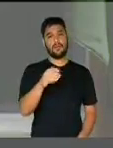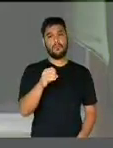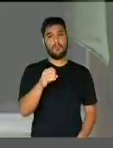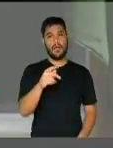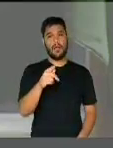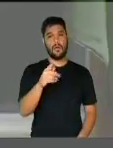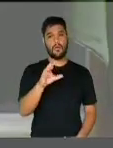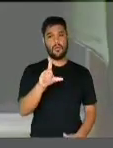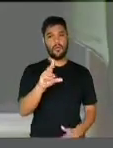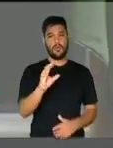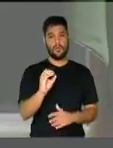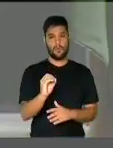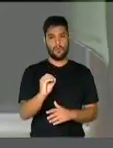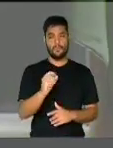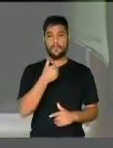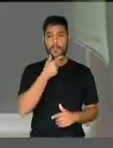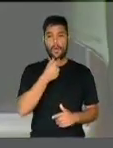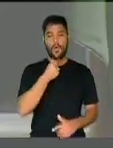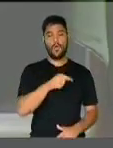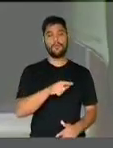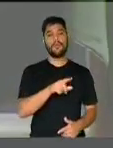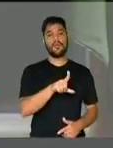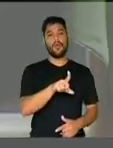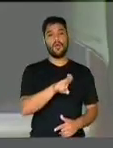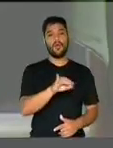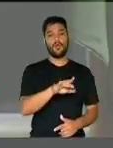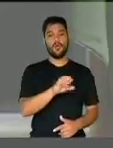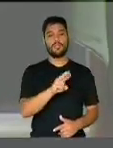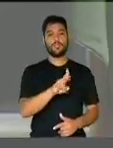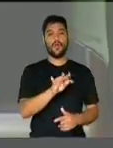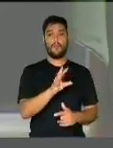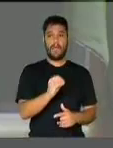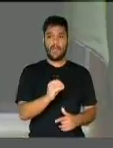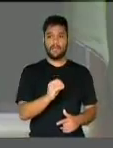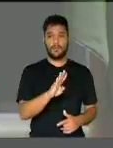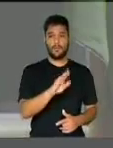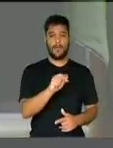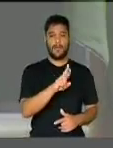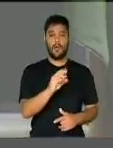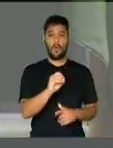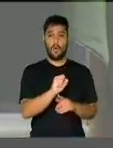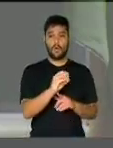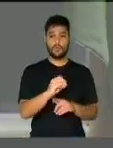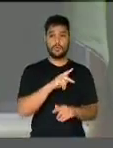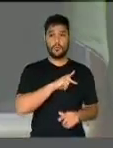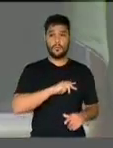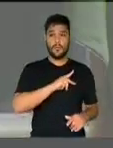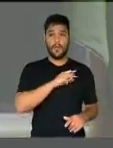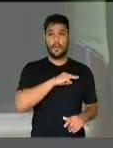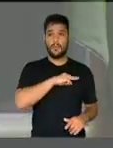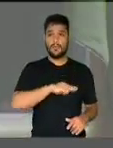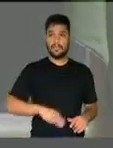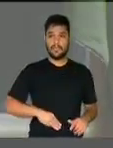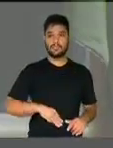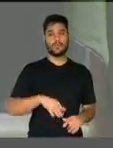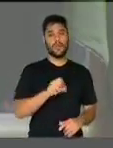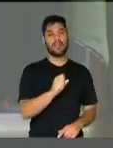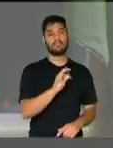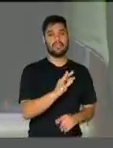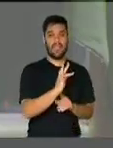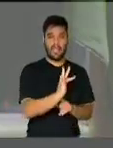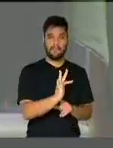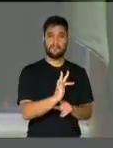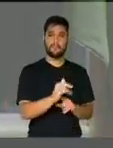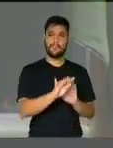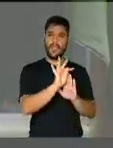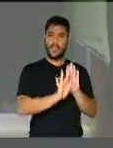o seu Luiz Roberto Barroso, ministro do Supremo Tribunal Federal. Destacar alguns aspectos